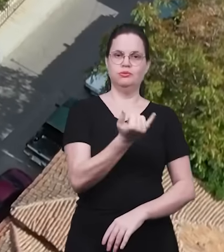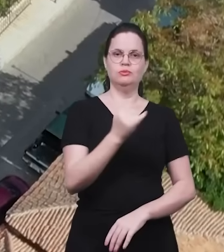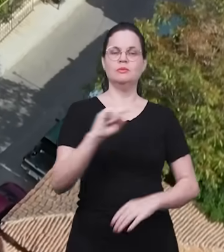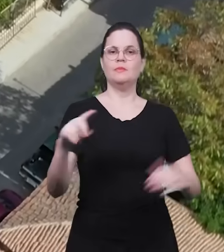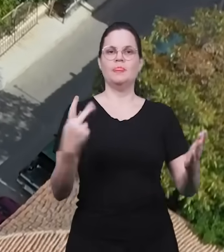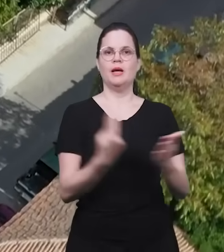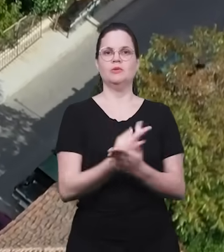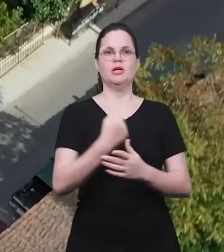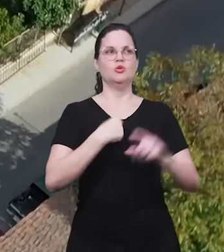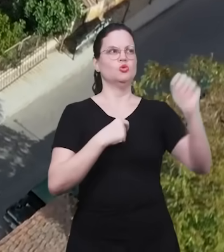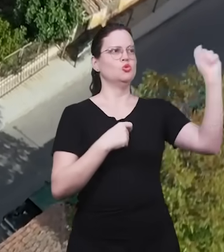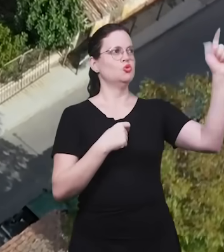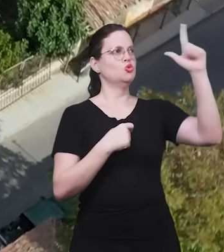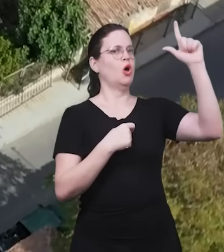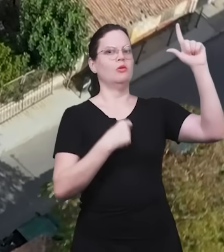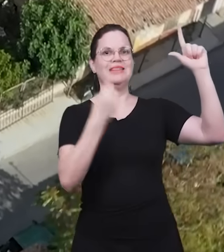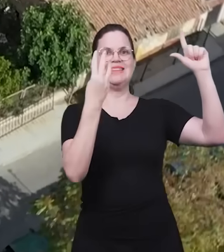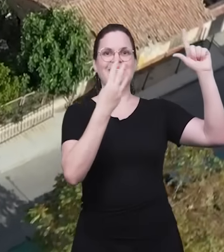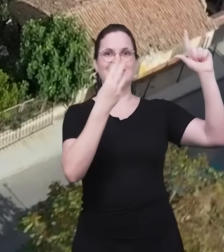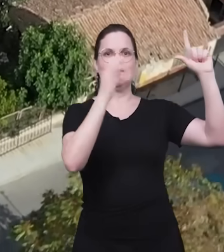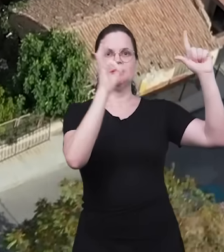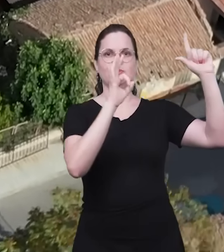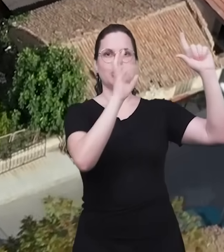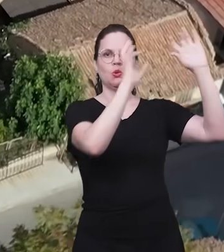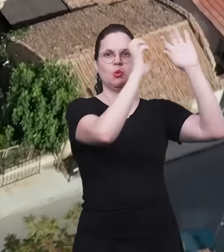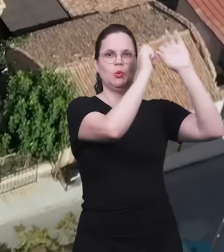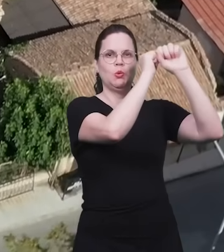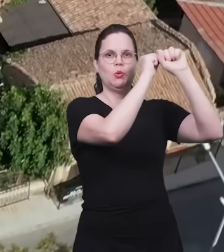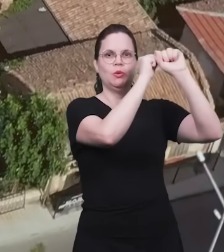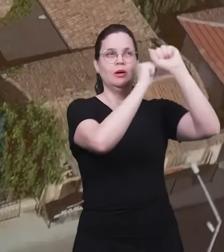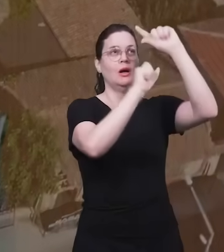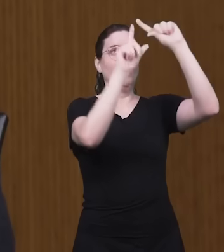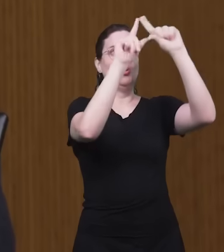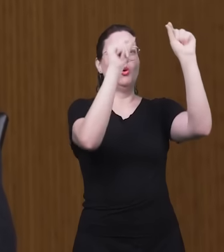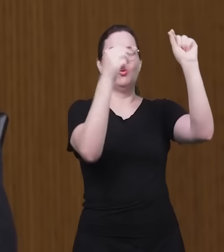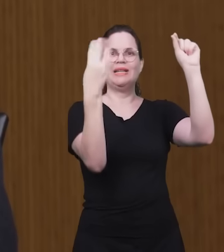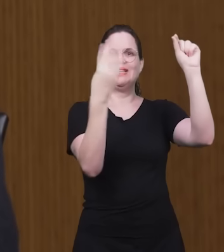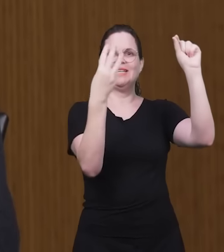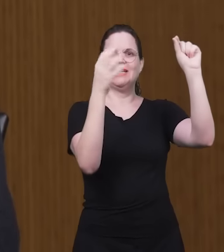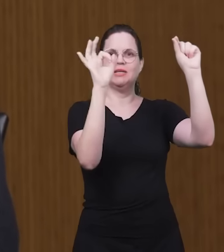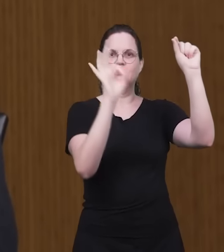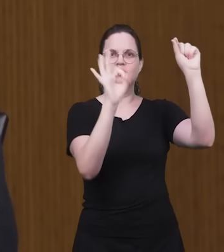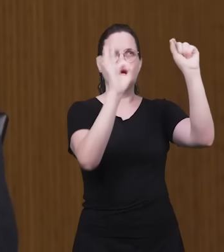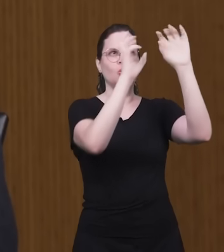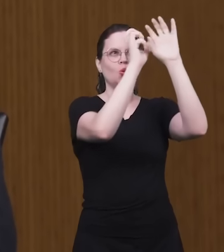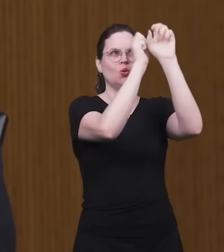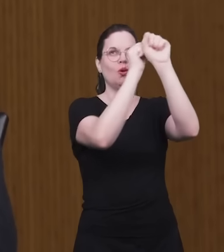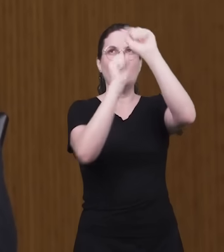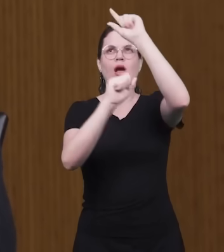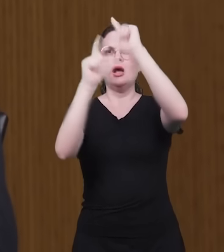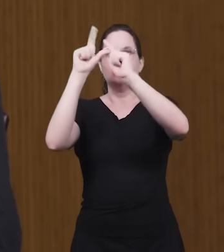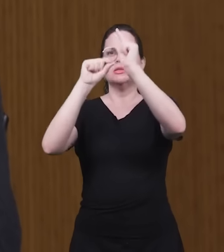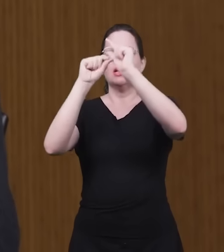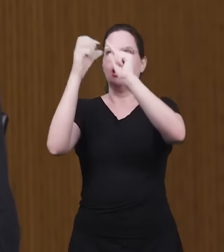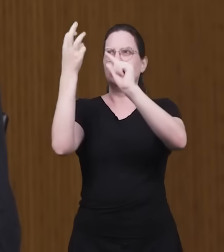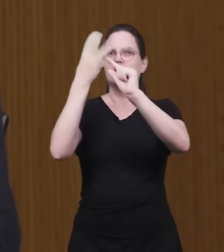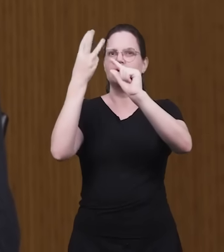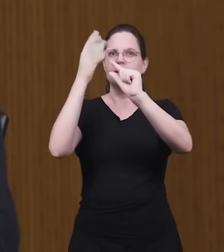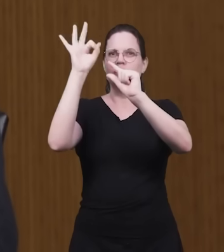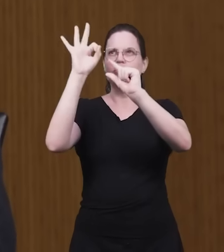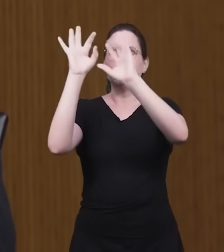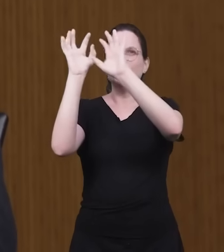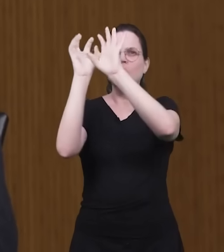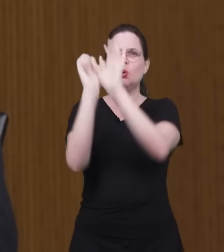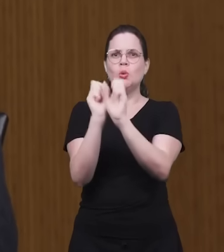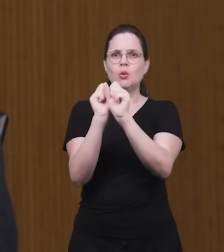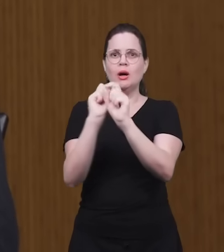lua, e a terça parte das estrelas. E aí, esse momento marca, portanto, o arrebatamento da igreja, porque depois do